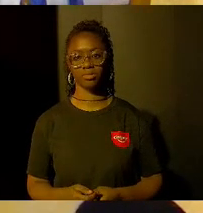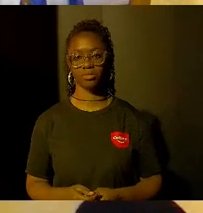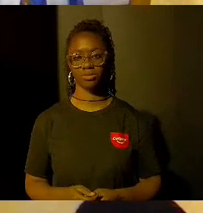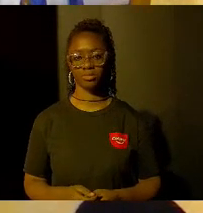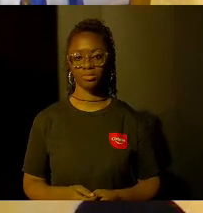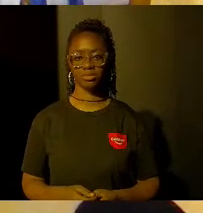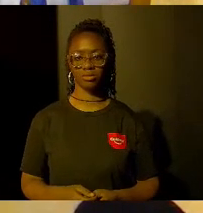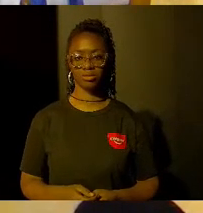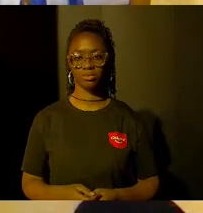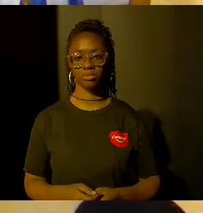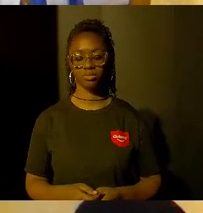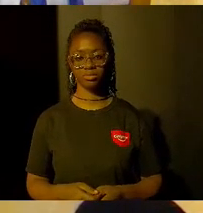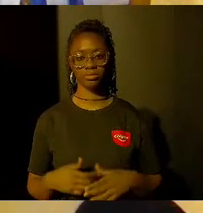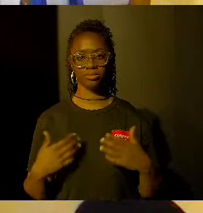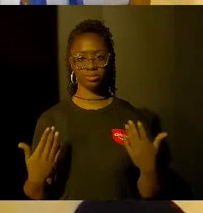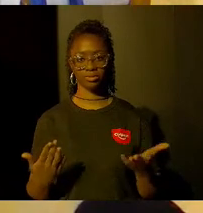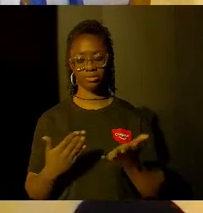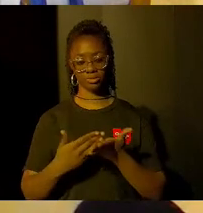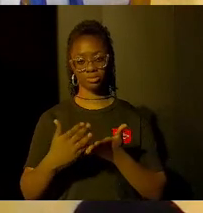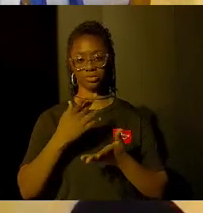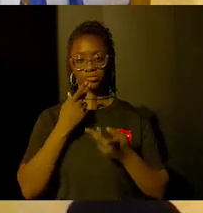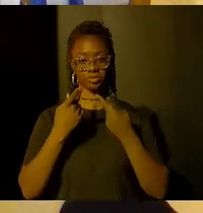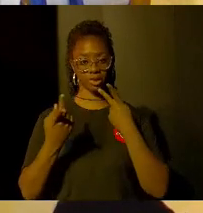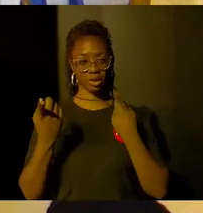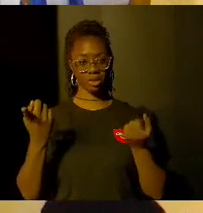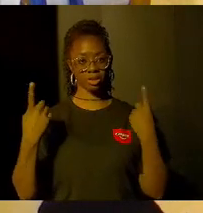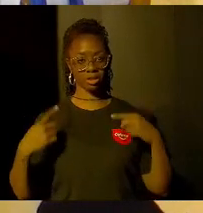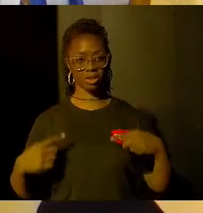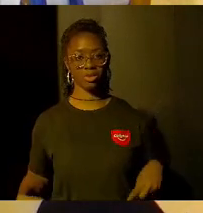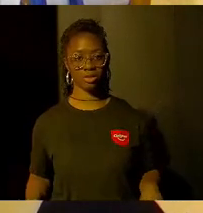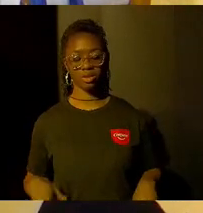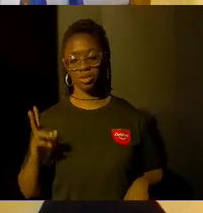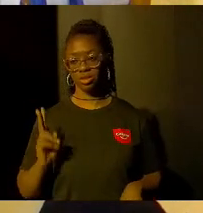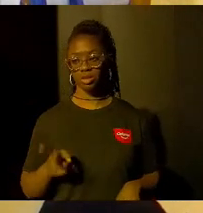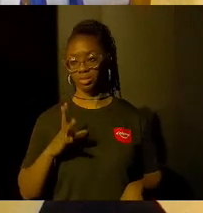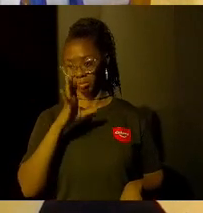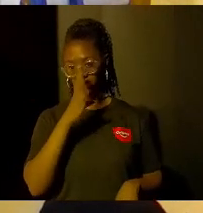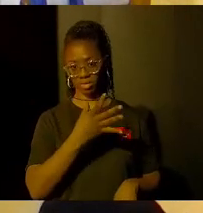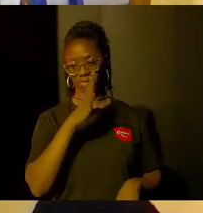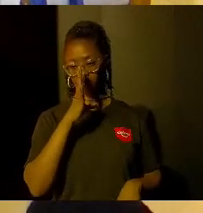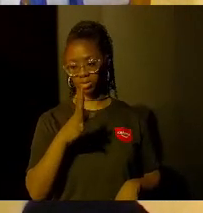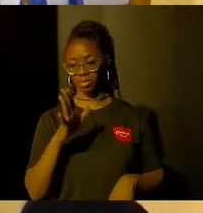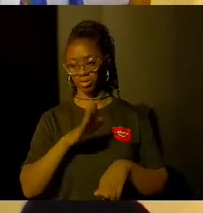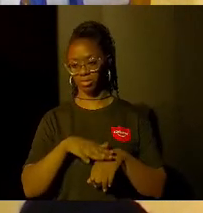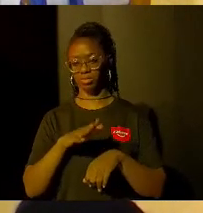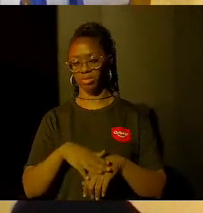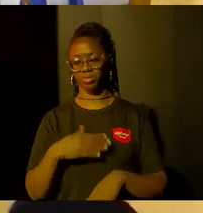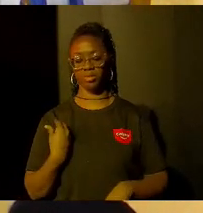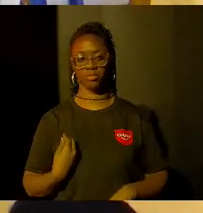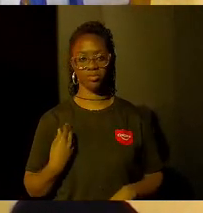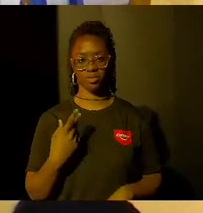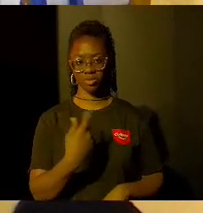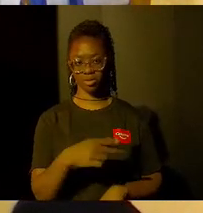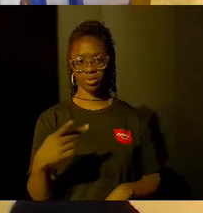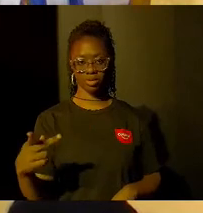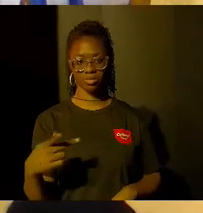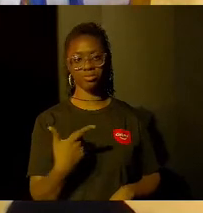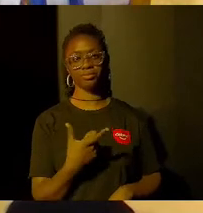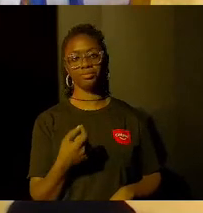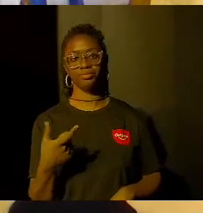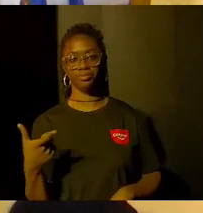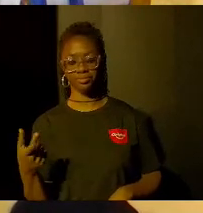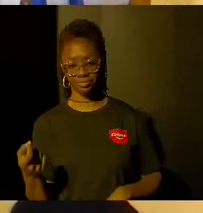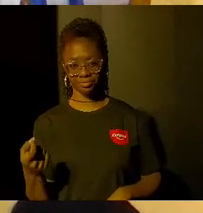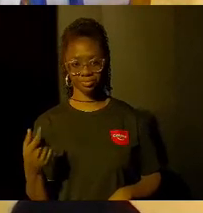então eu já começo a falar sobre esses corpos que serão sempre julgados já pela própria existência né em 2020